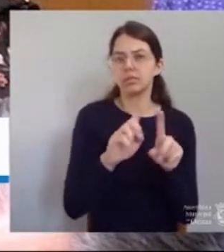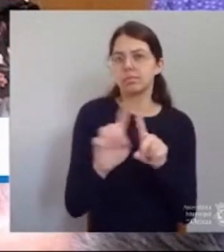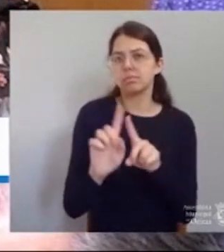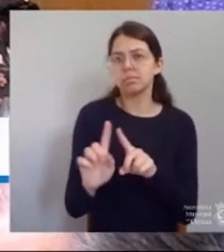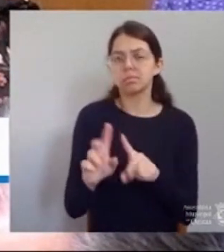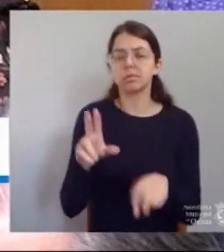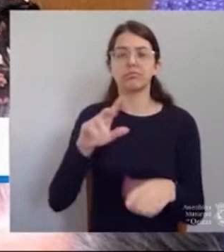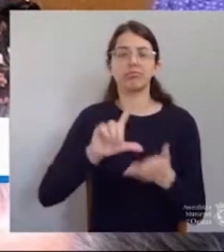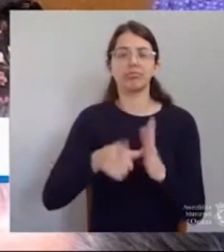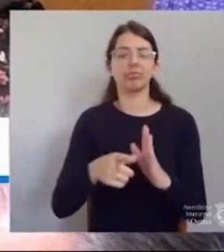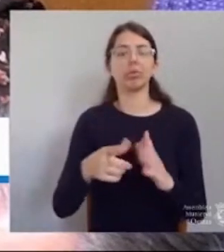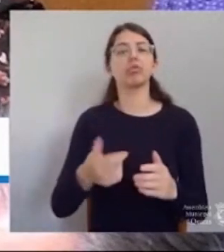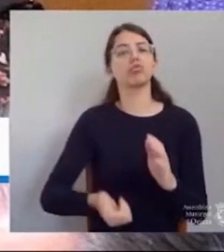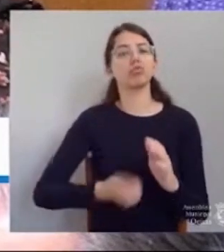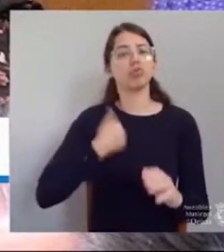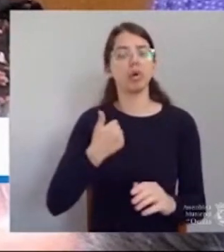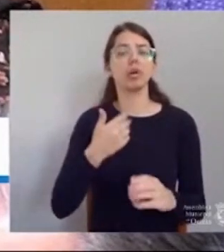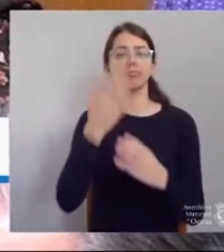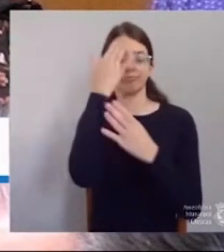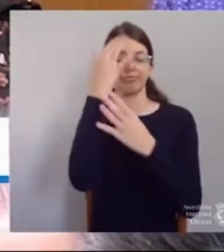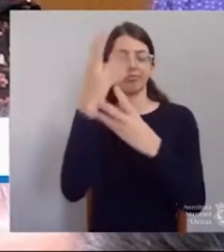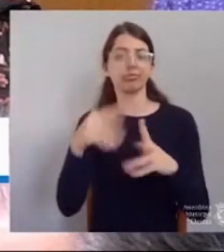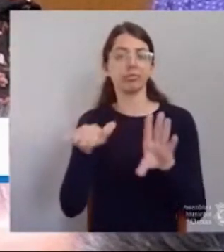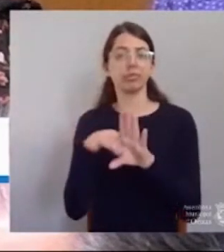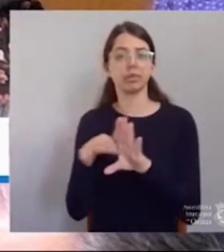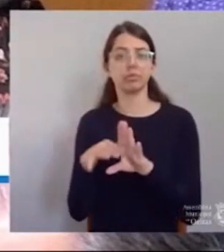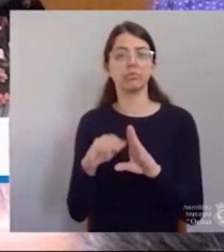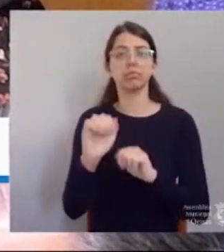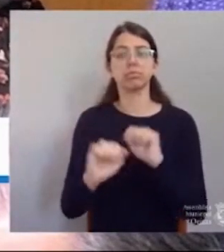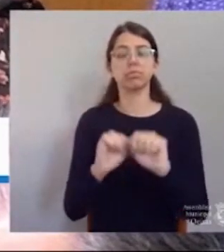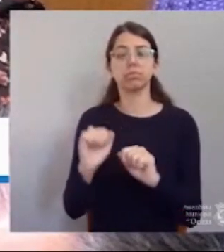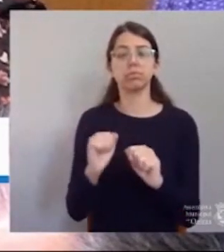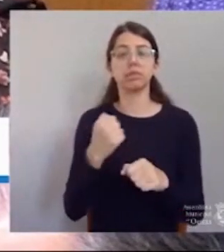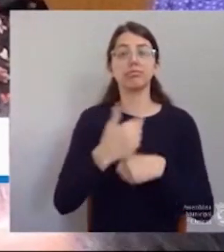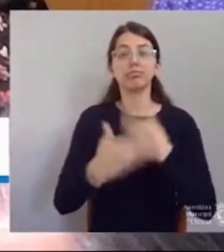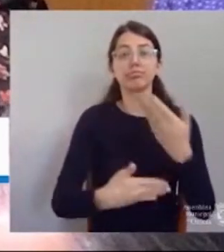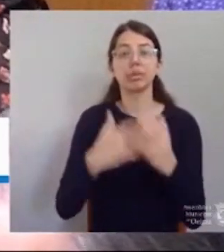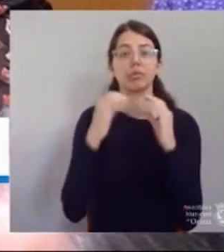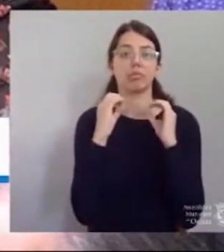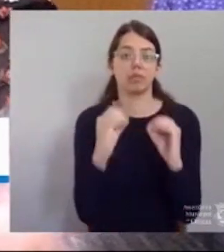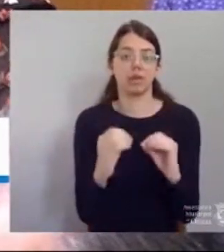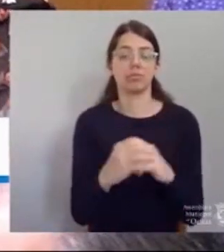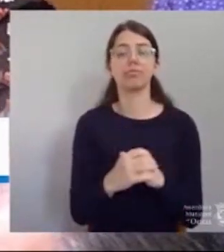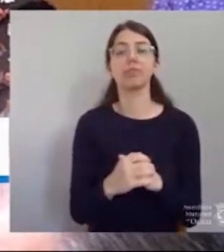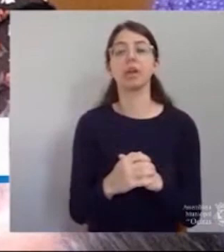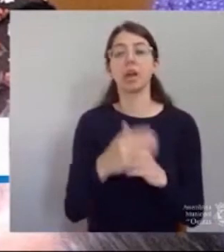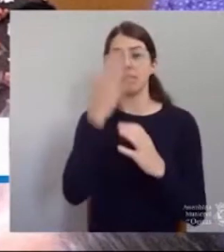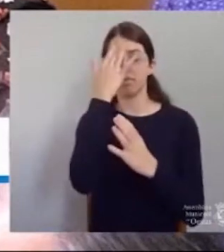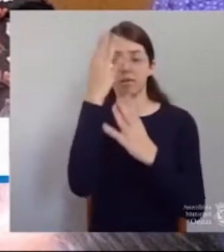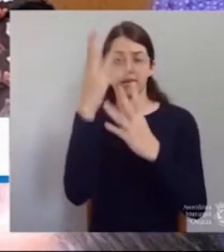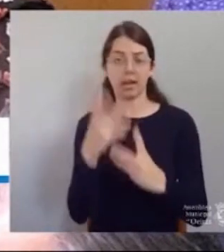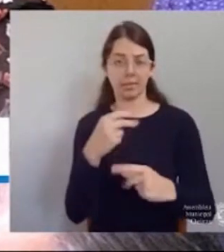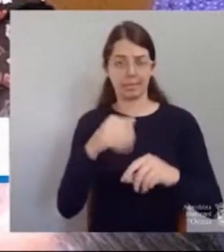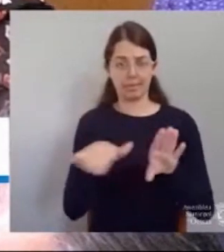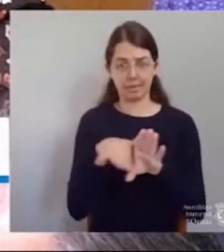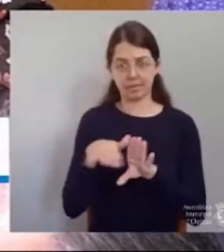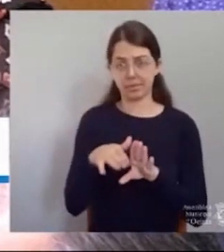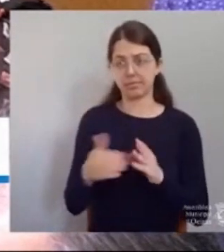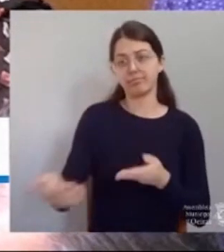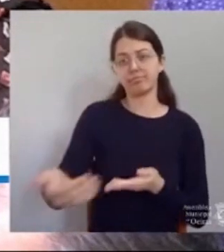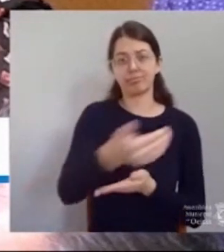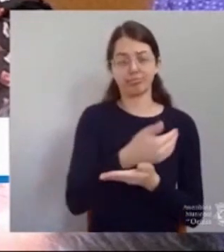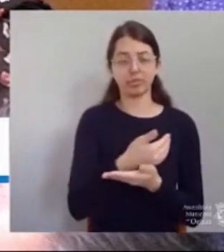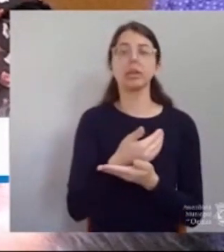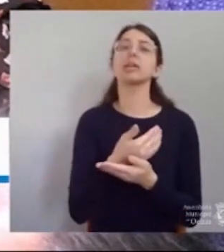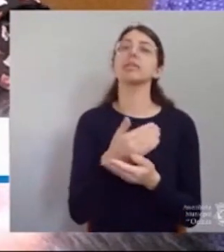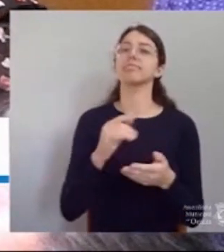orçamento participativo, com execução nula. O orçamento participativo é uma iniciativa democrática